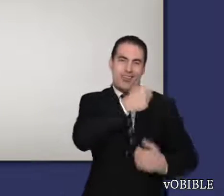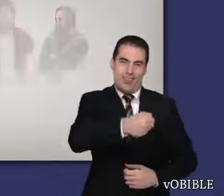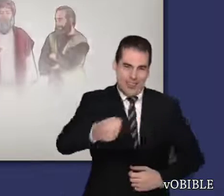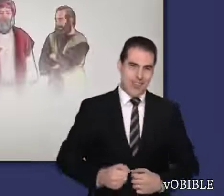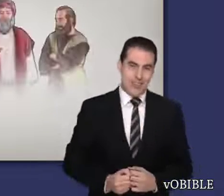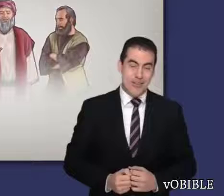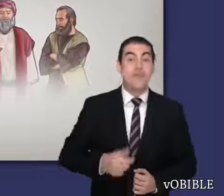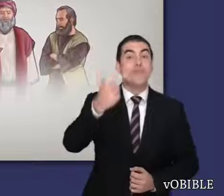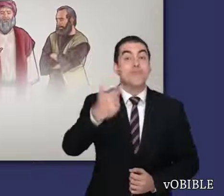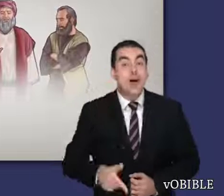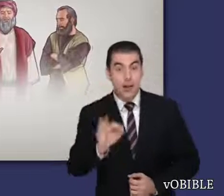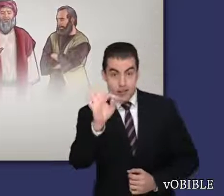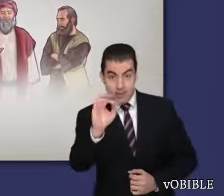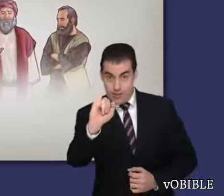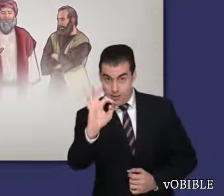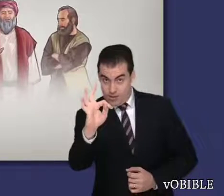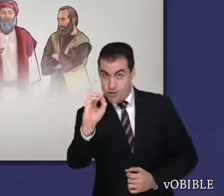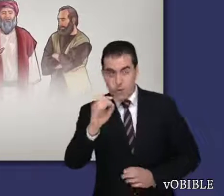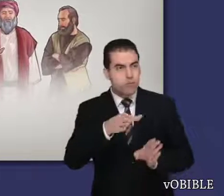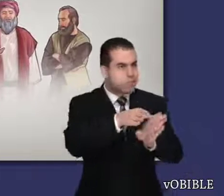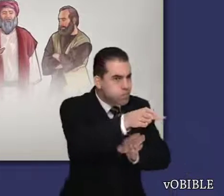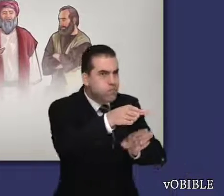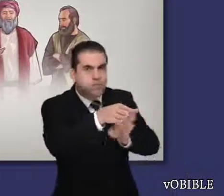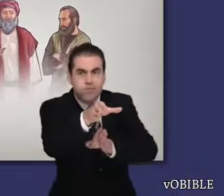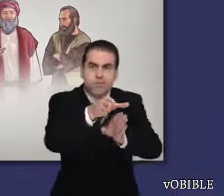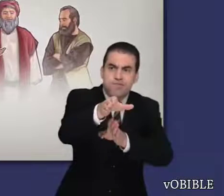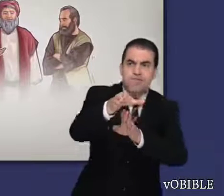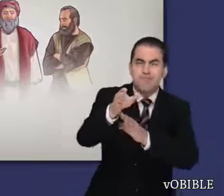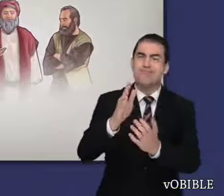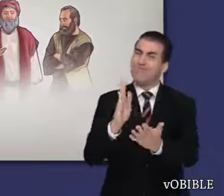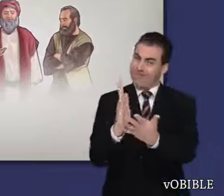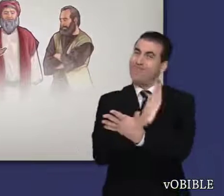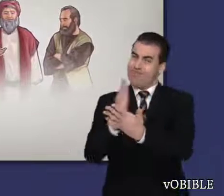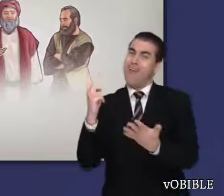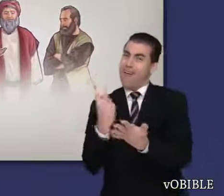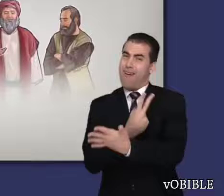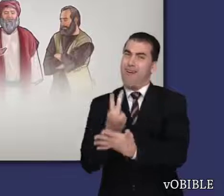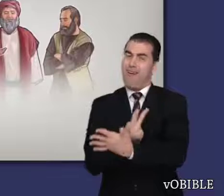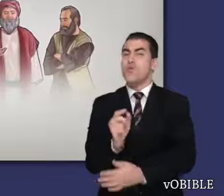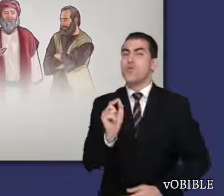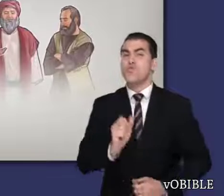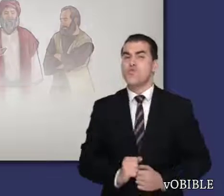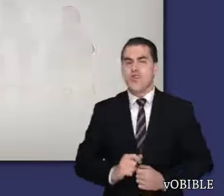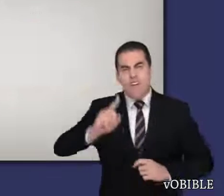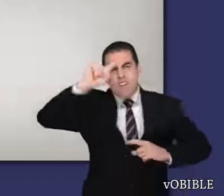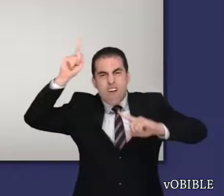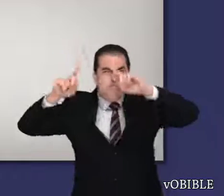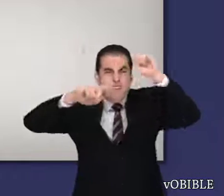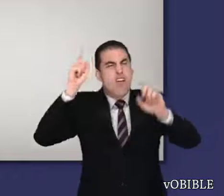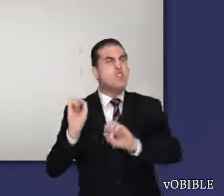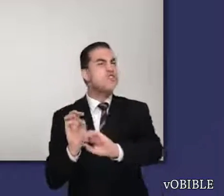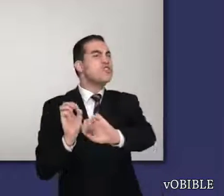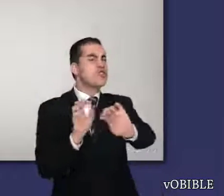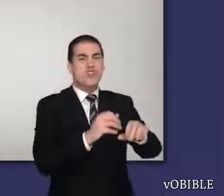Paulo diz para Tito repreender com severidade aqueles que tentam desviar seus irmãos. Entre esses enganadores